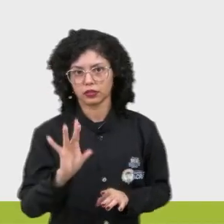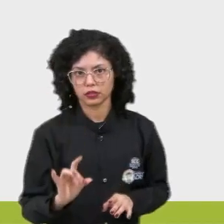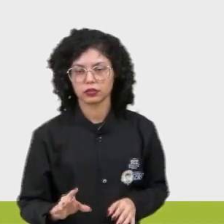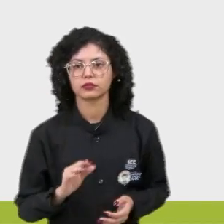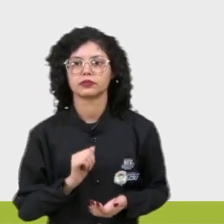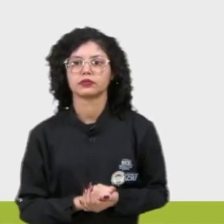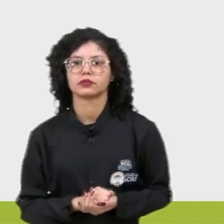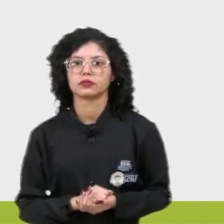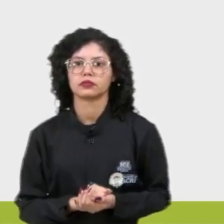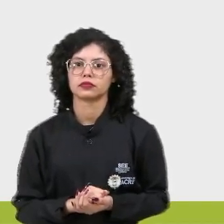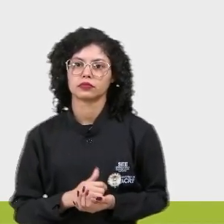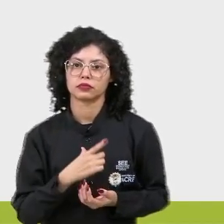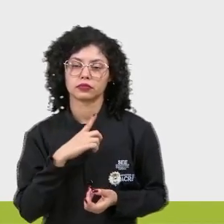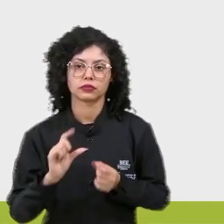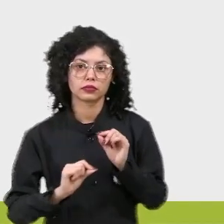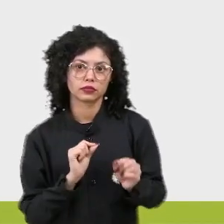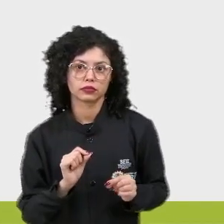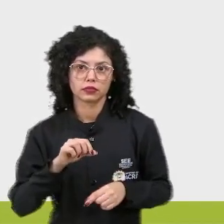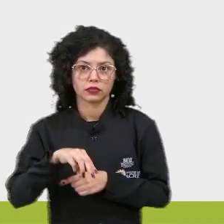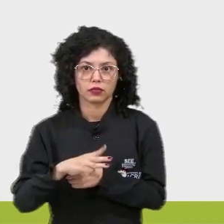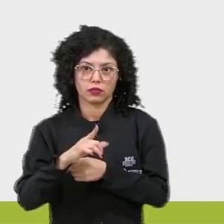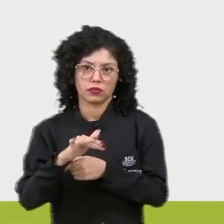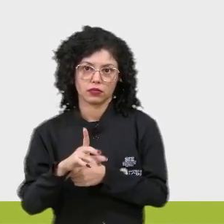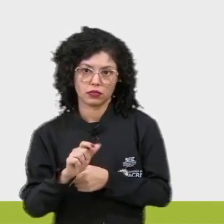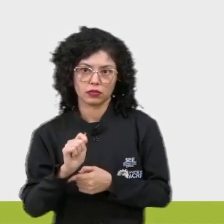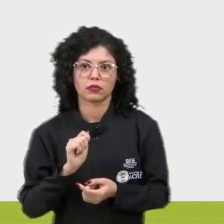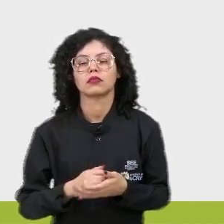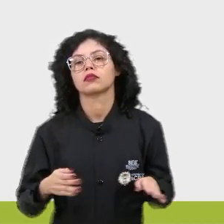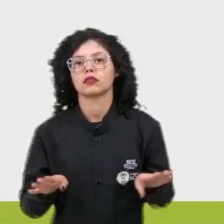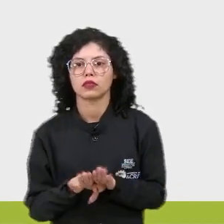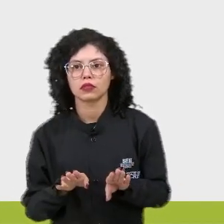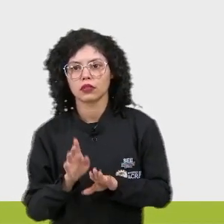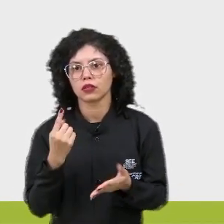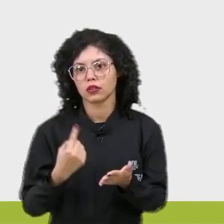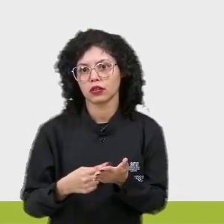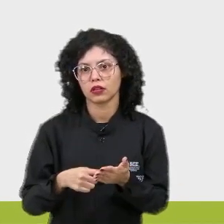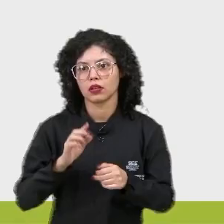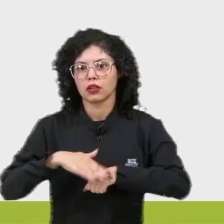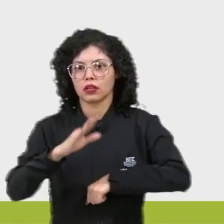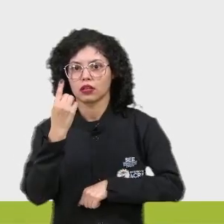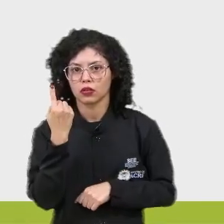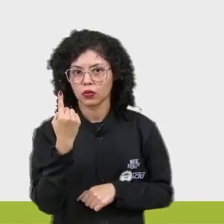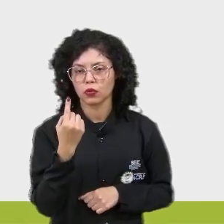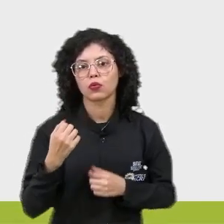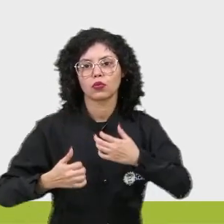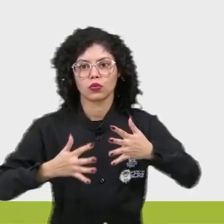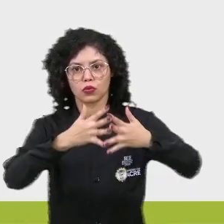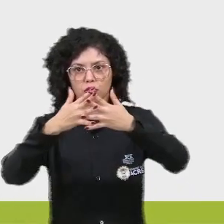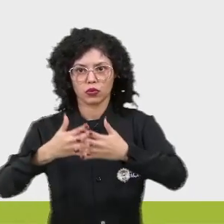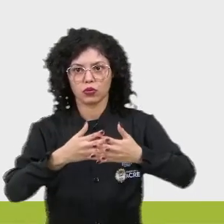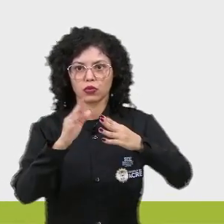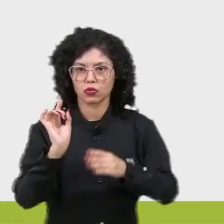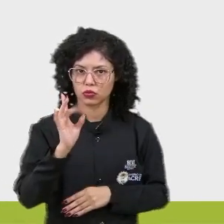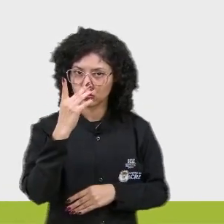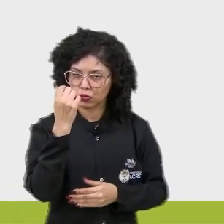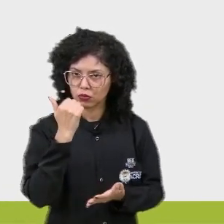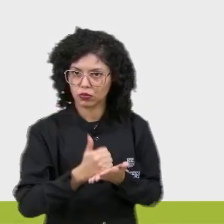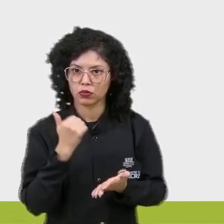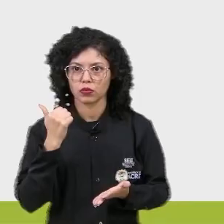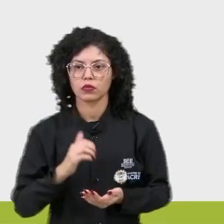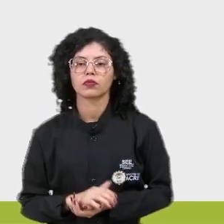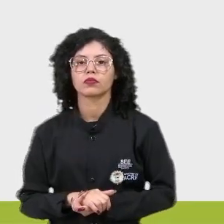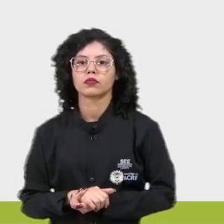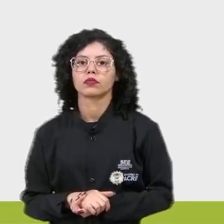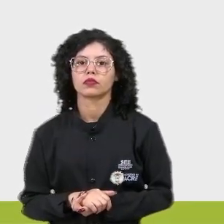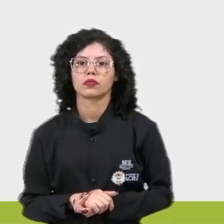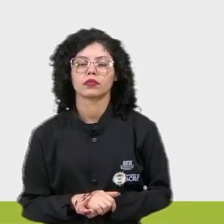trecho. E nós temos aí o multimodal, também considerada mais de um transporte, porém com apenas um contrato. Aqui